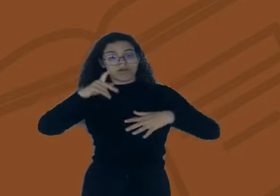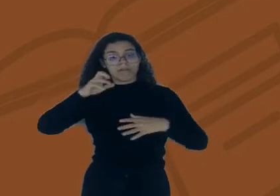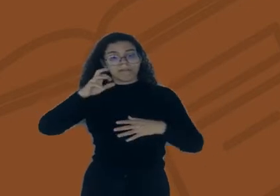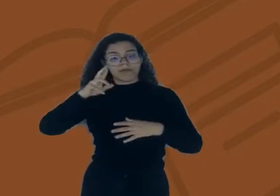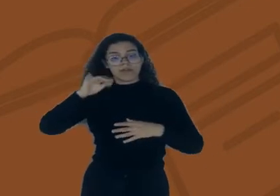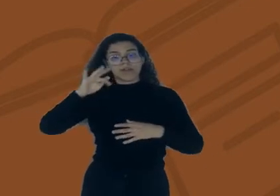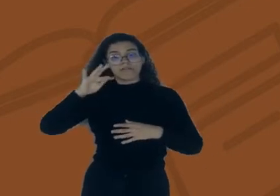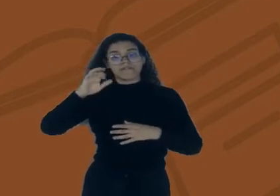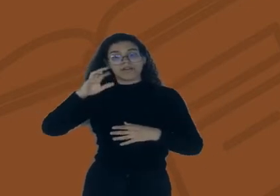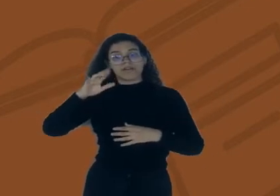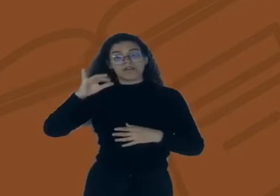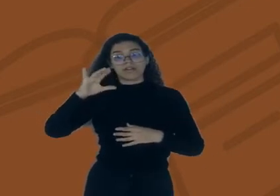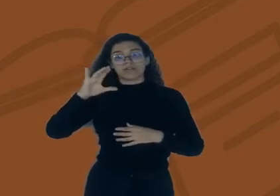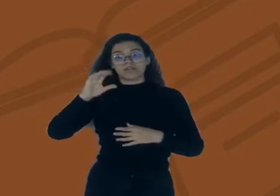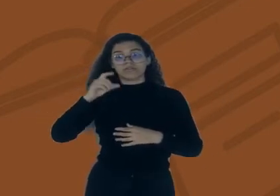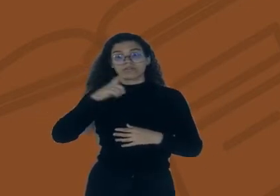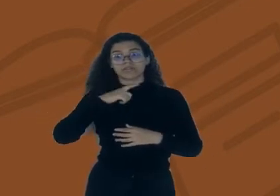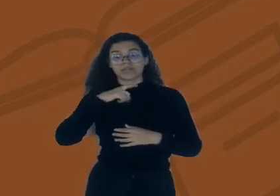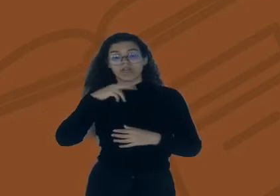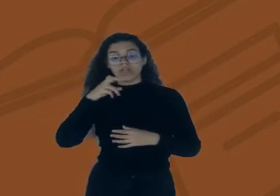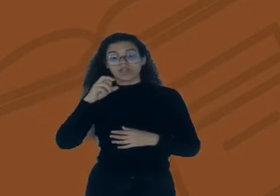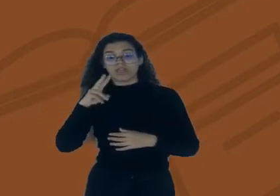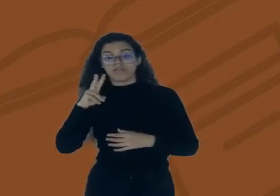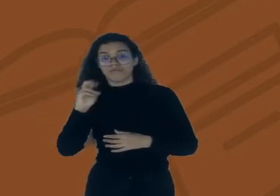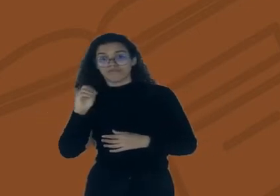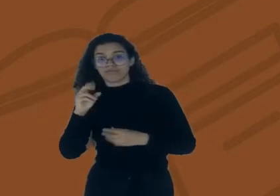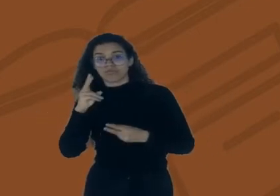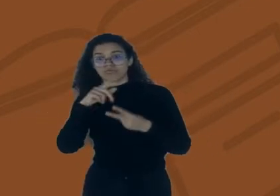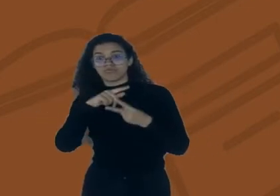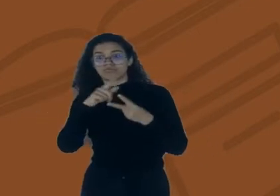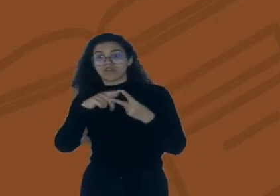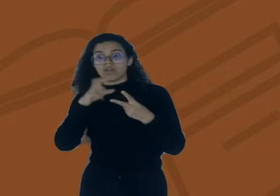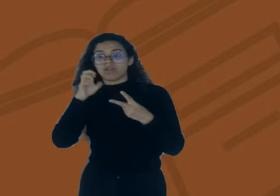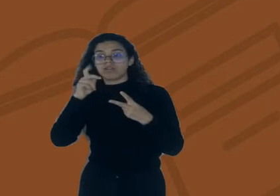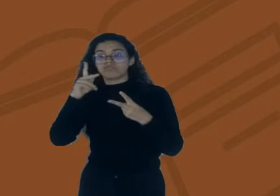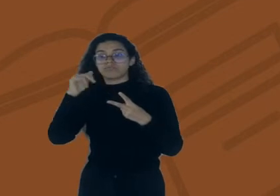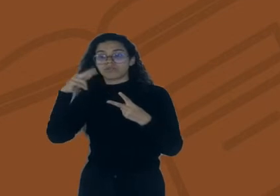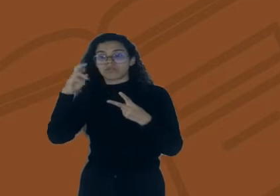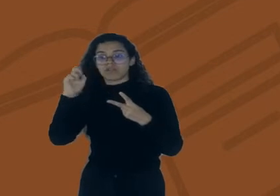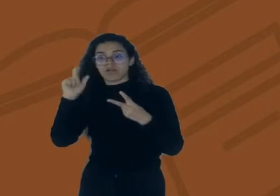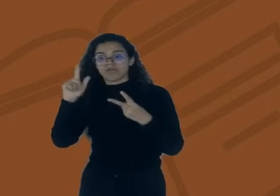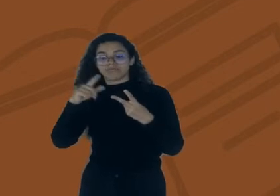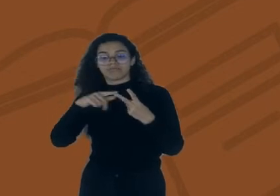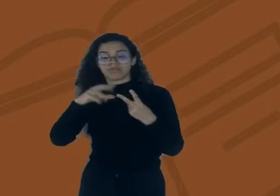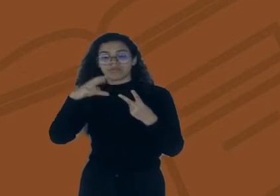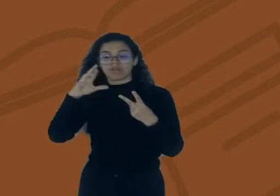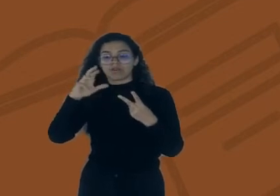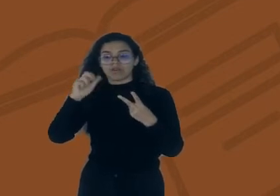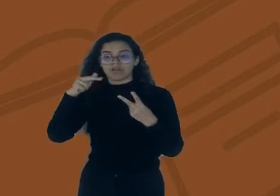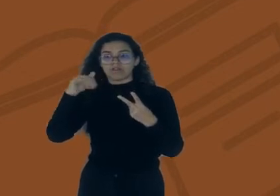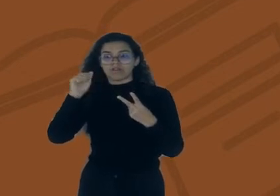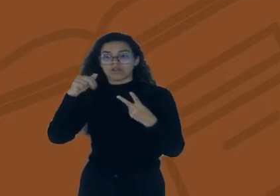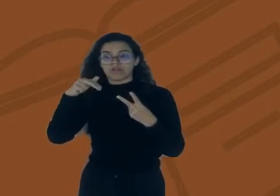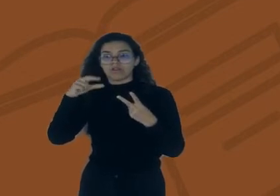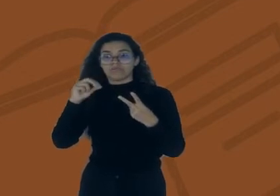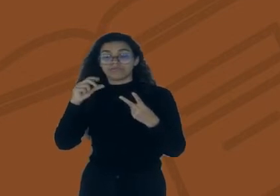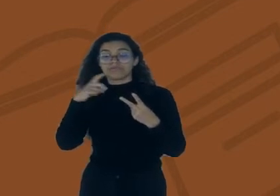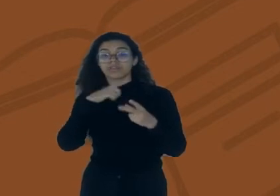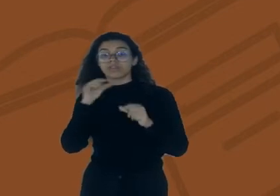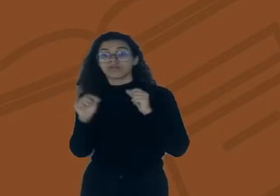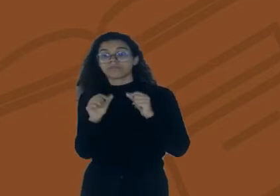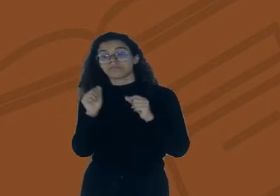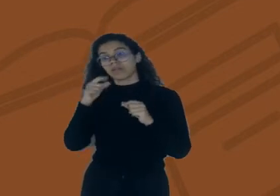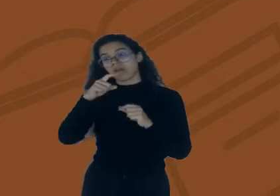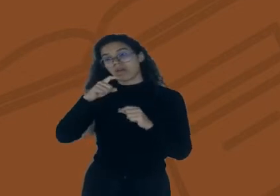cranianos, né? E que compõem aí o sistema nervoso periférico, por exemplo, os axônios. Lembra? Os axônios são aqueles prolongamentos